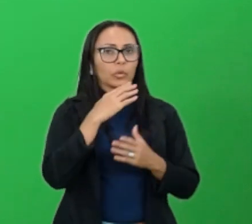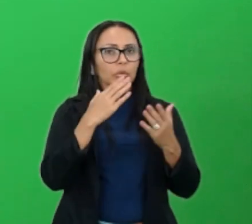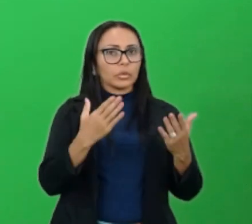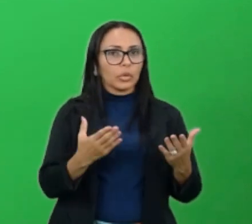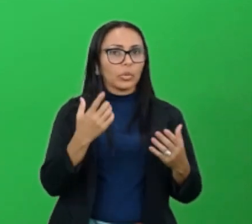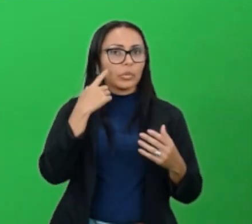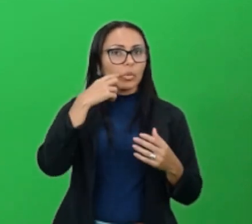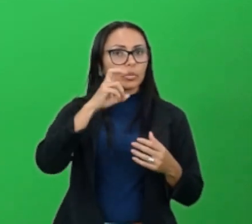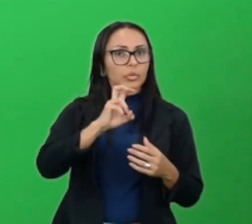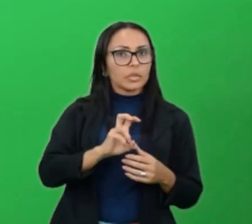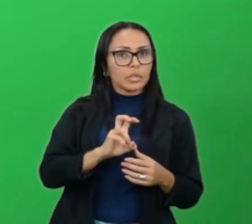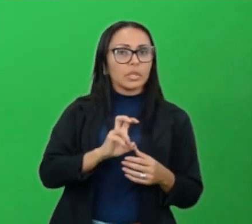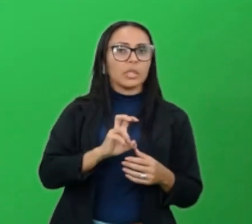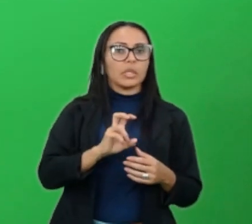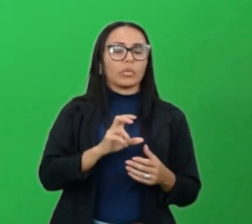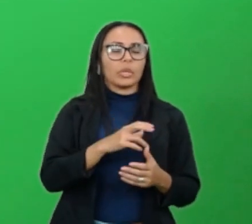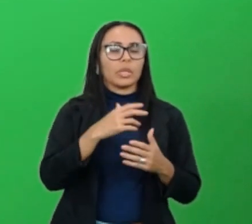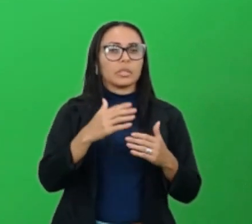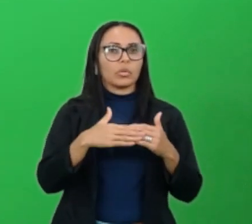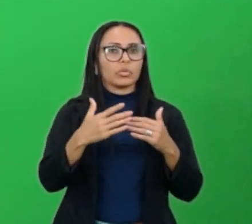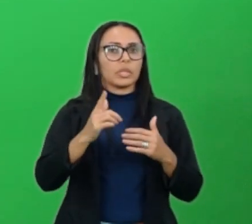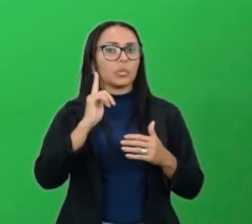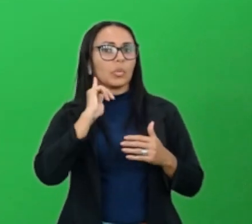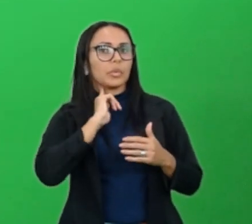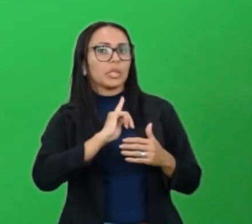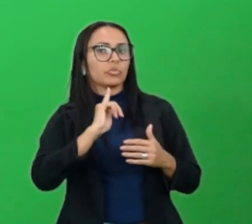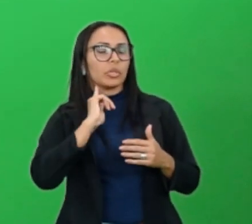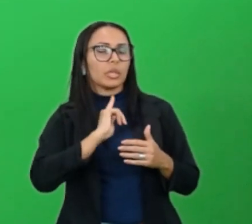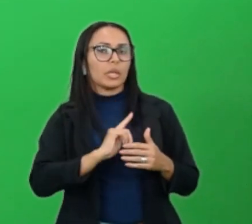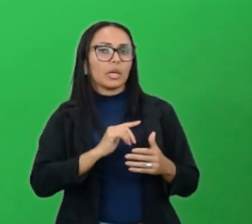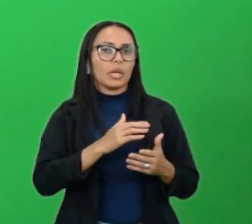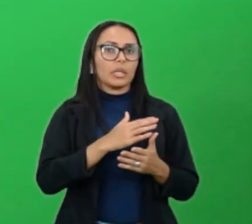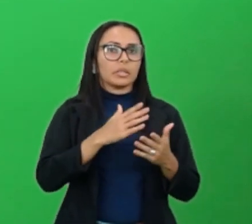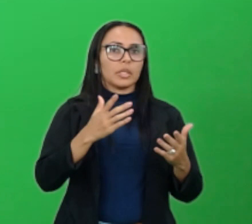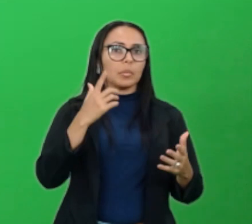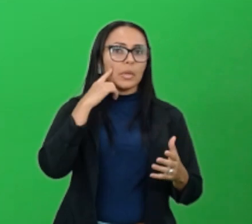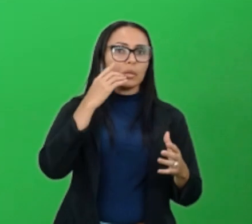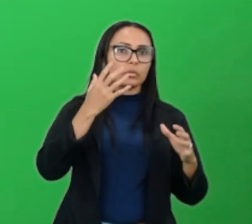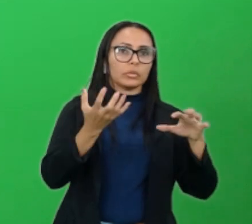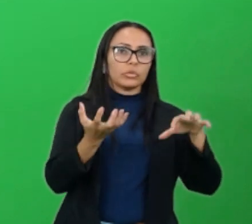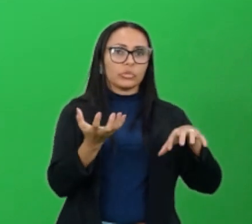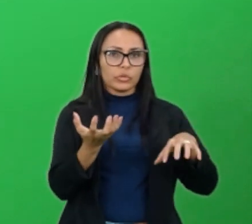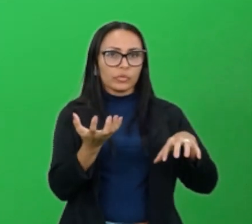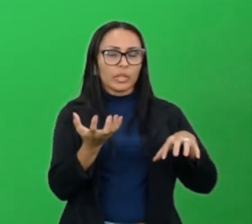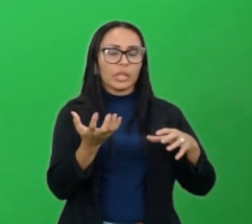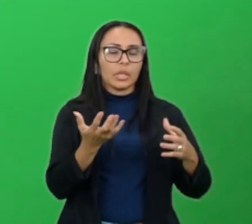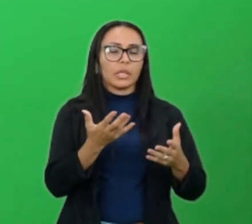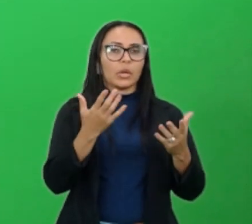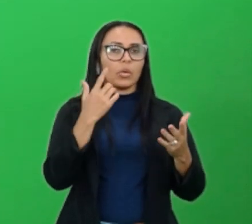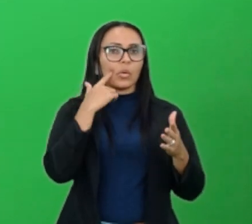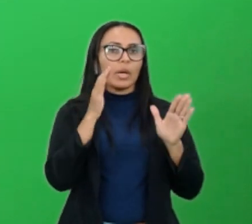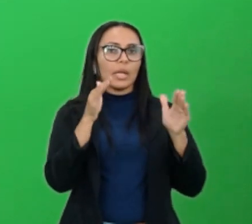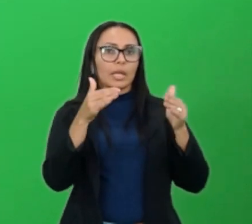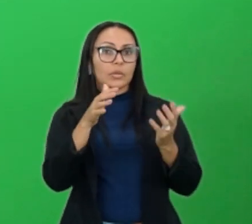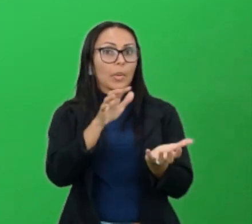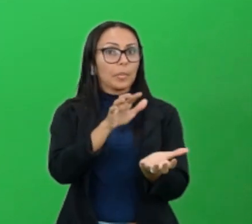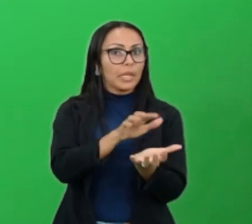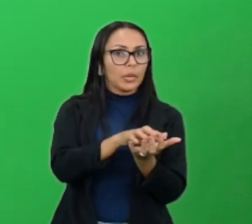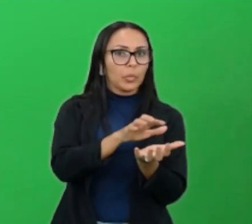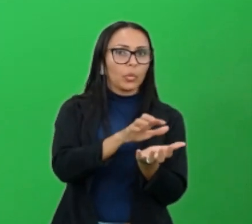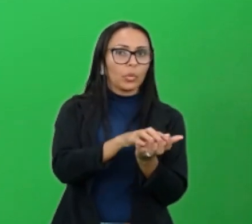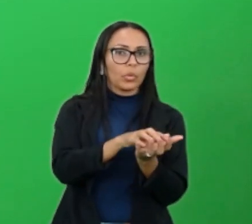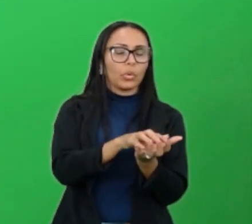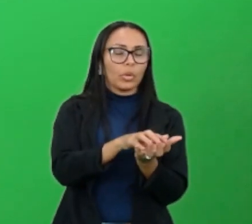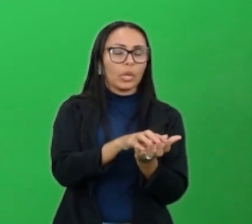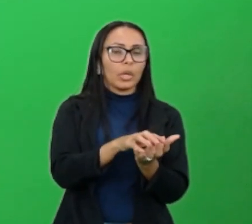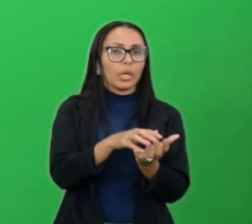pelos estados de Minas Gerais e pelo Distrito Federal. Com relação especificamente ao estado de Pernambuco, o estado segue como o